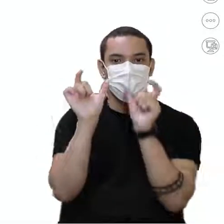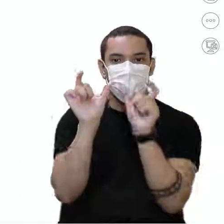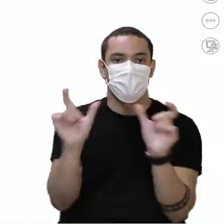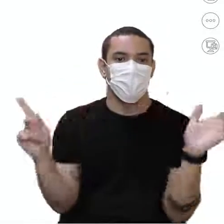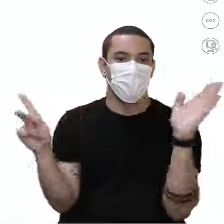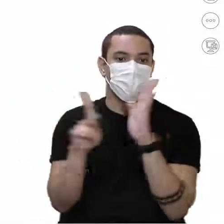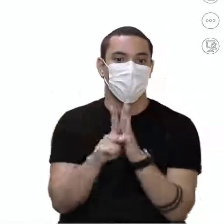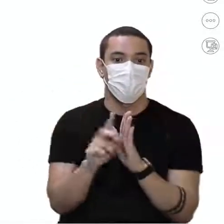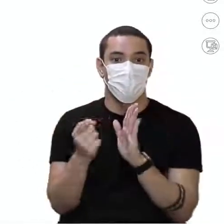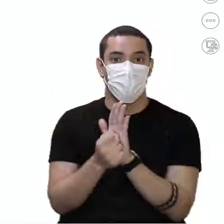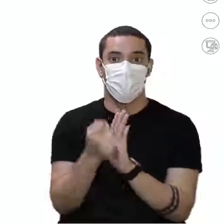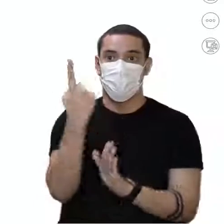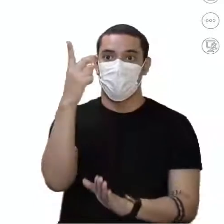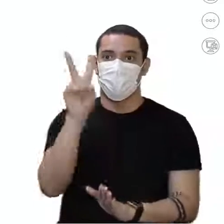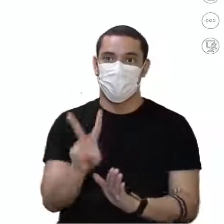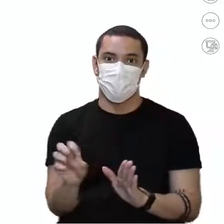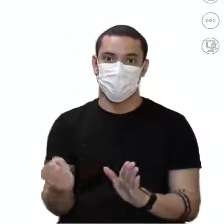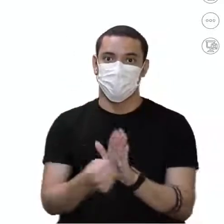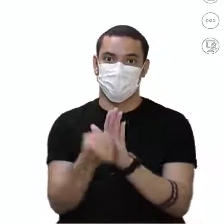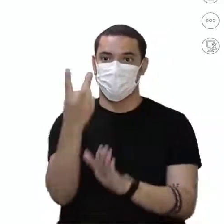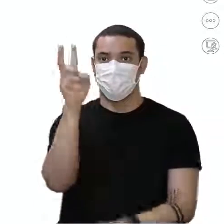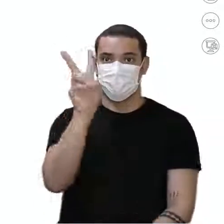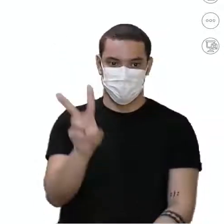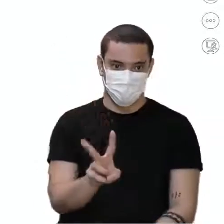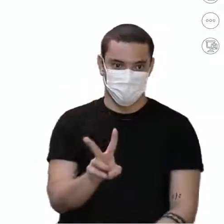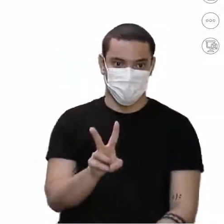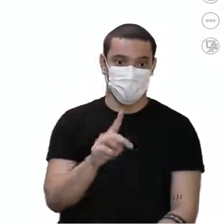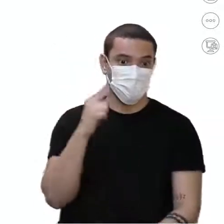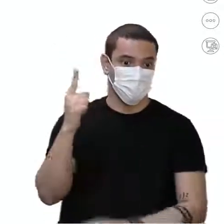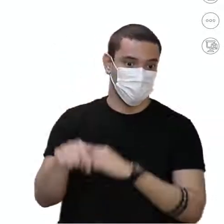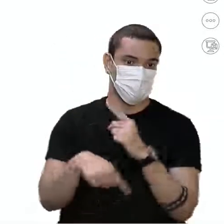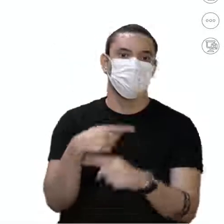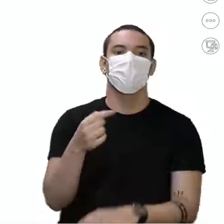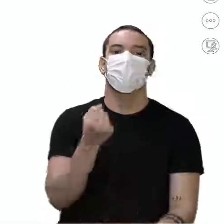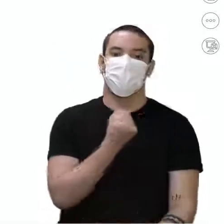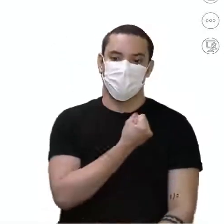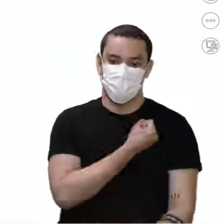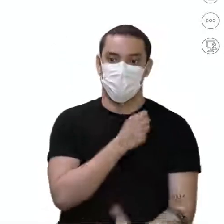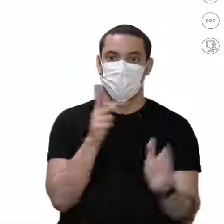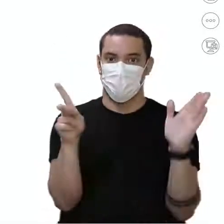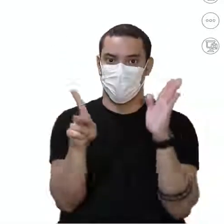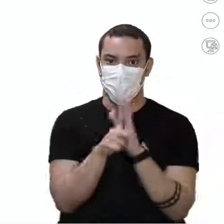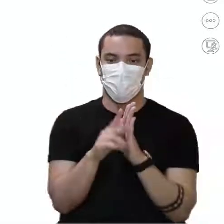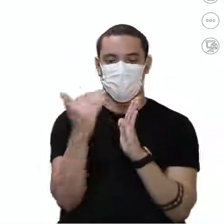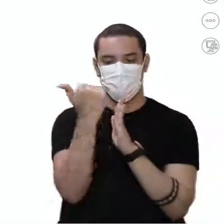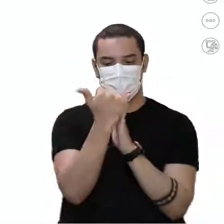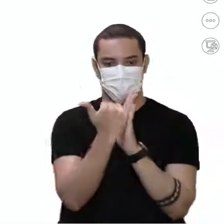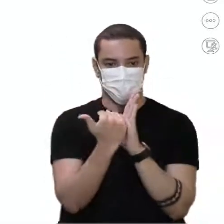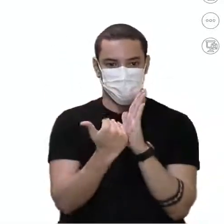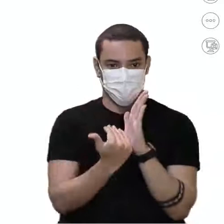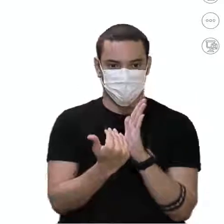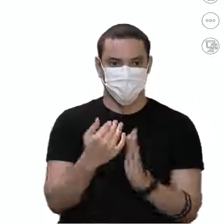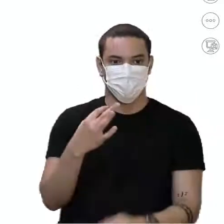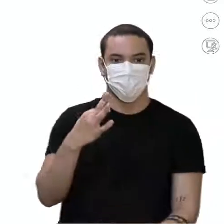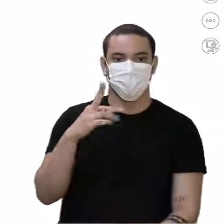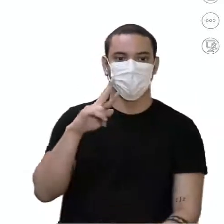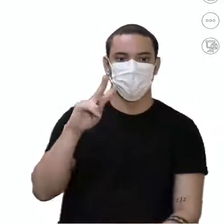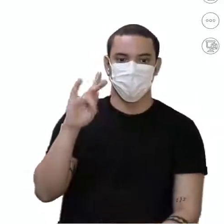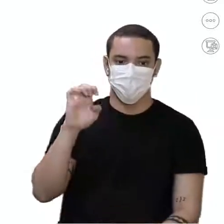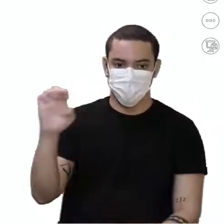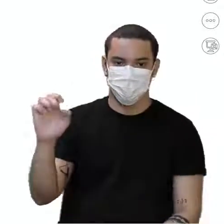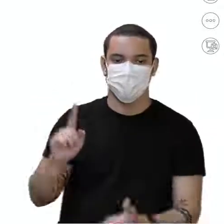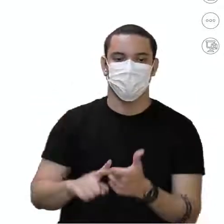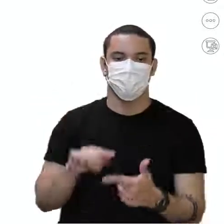para usar quando é uma ou duas vezes. Agora, depois, você vai ter que usar os números cardinais, tá?